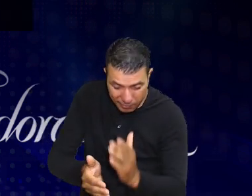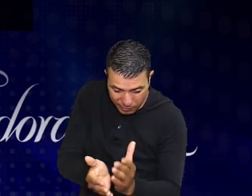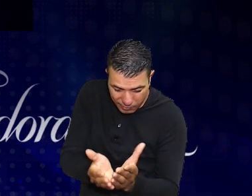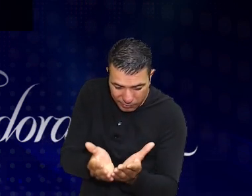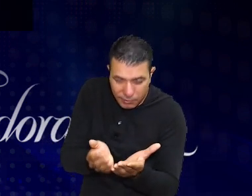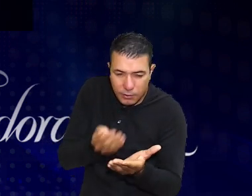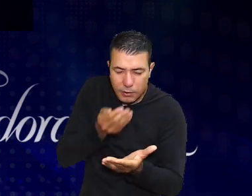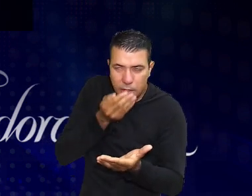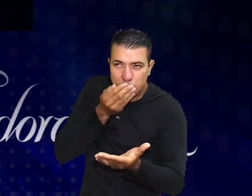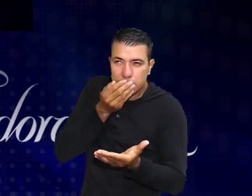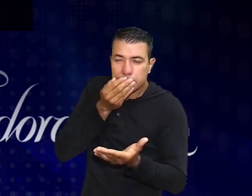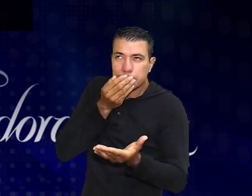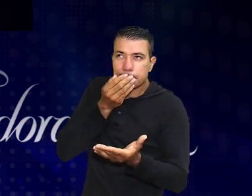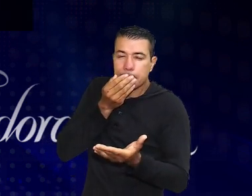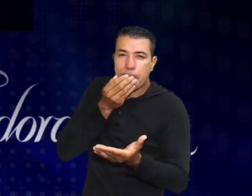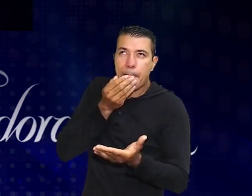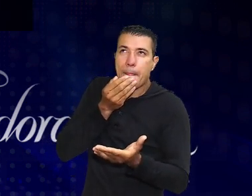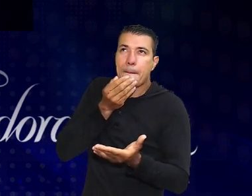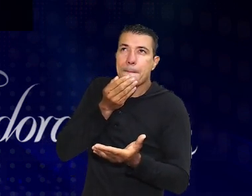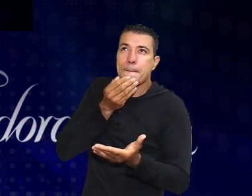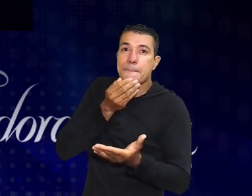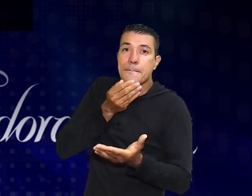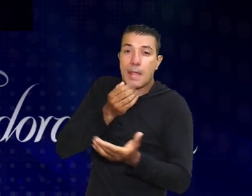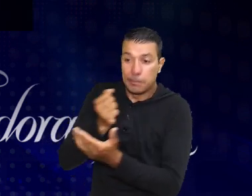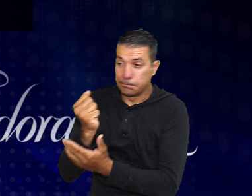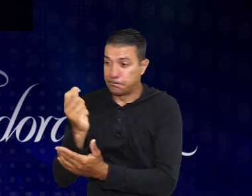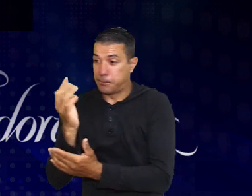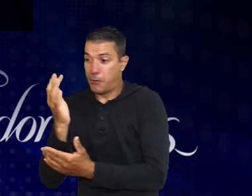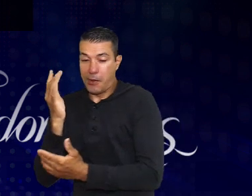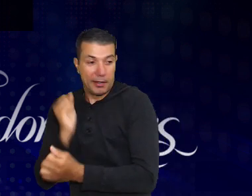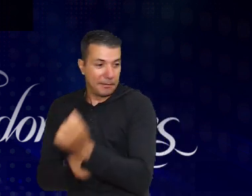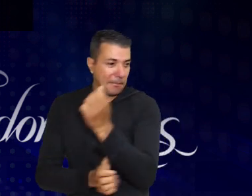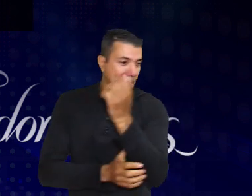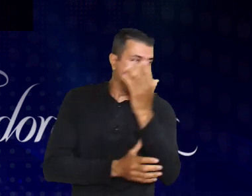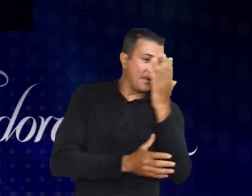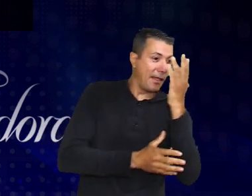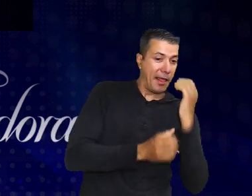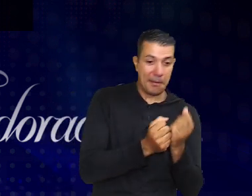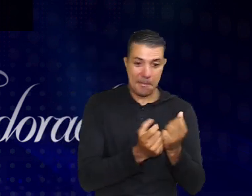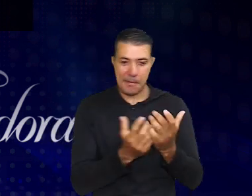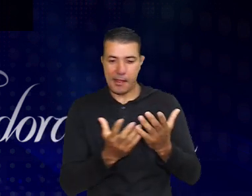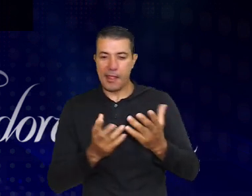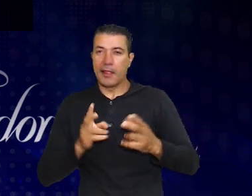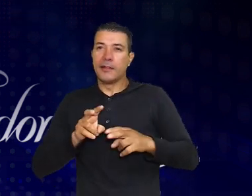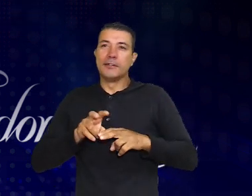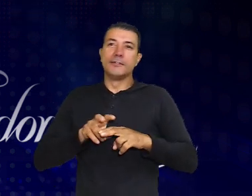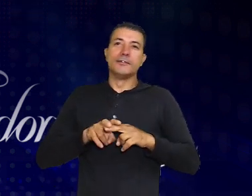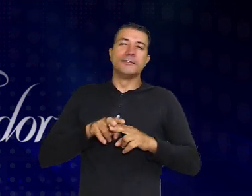Yeah.